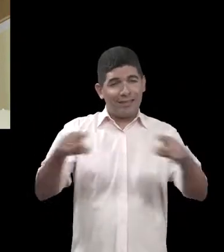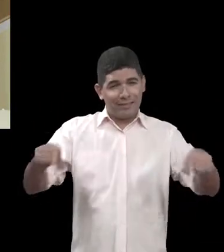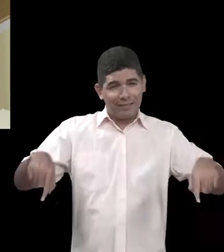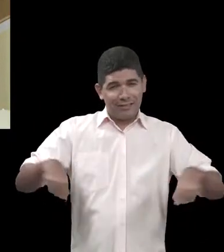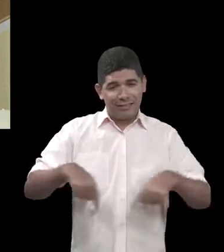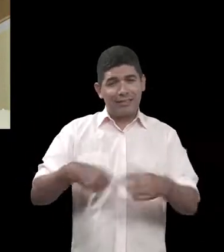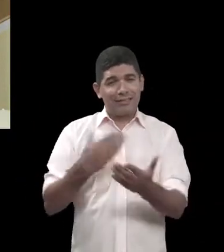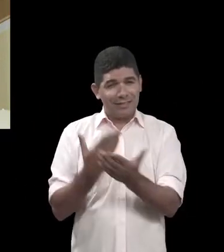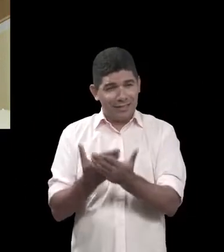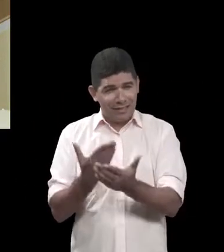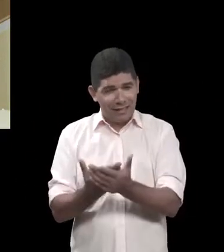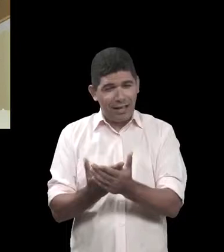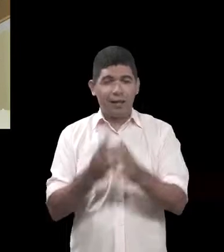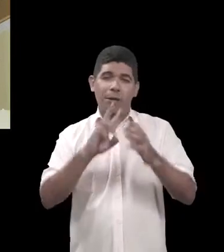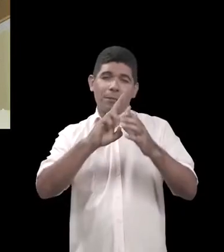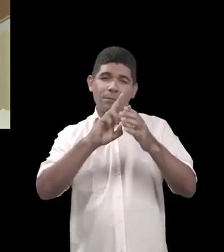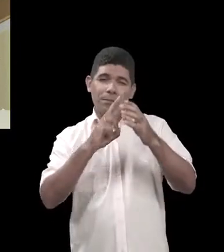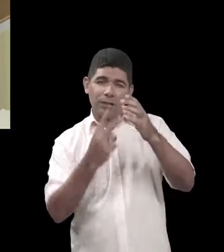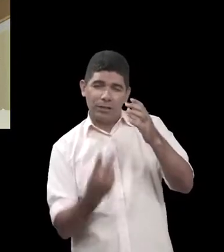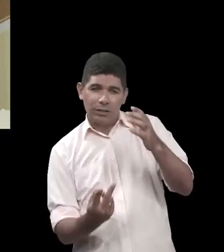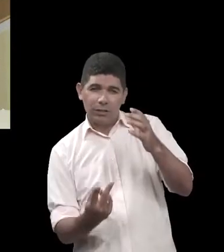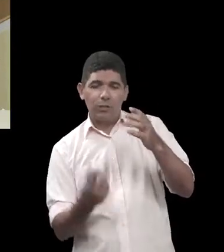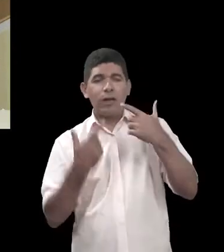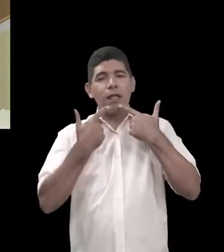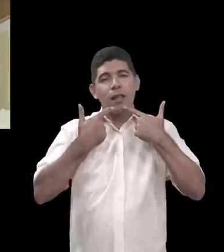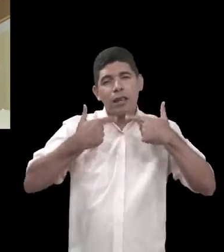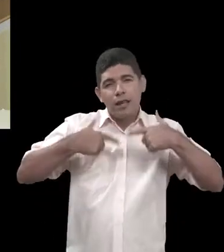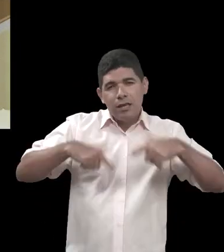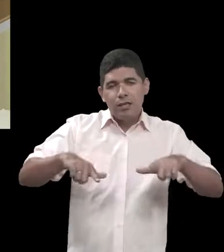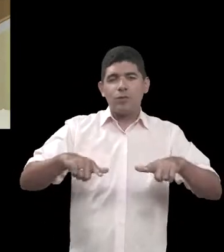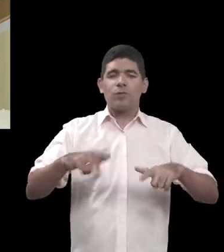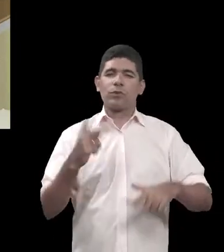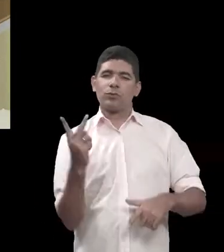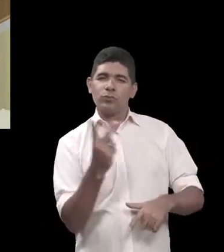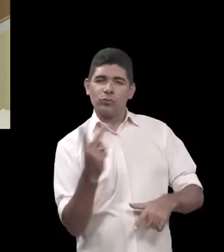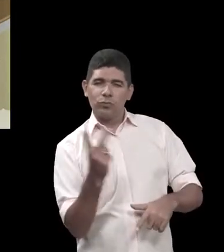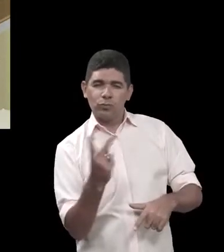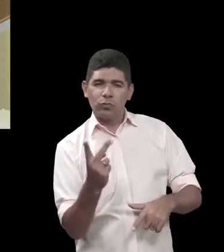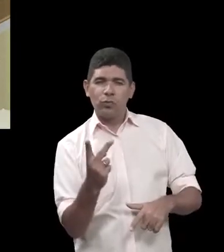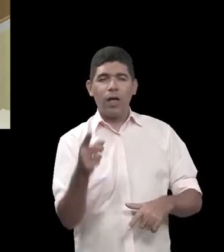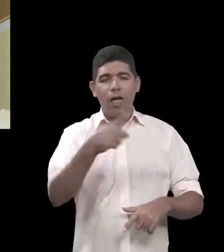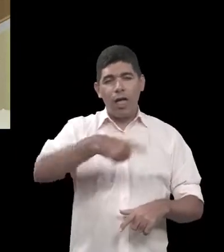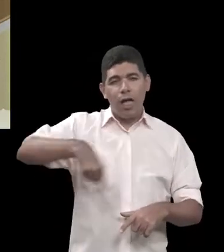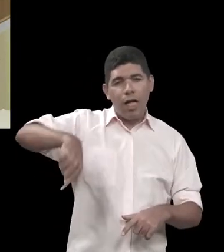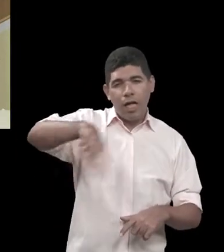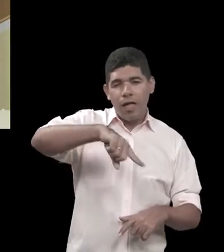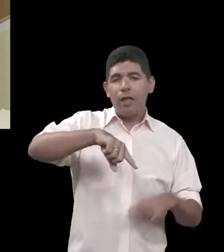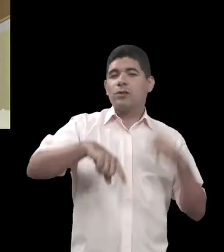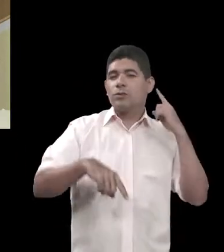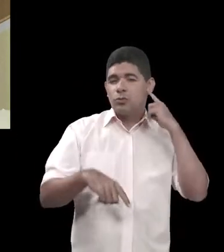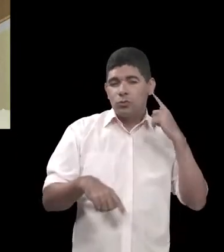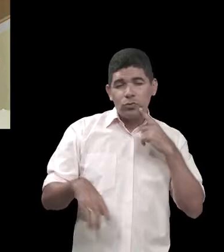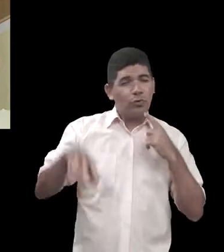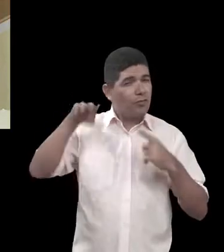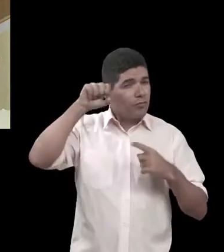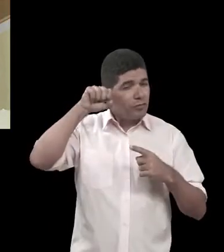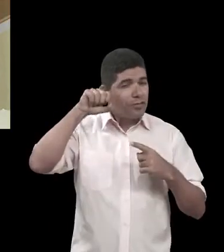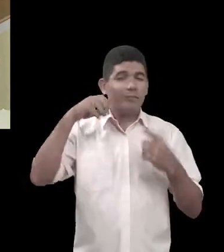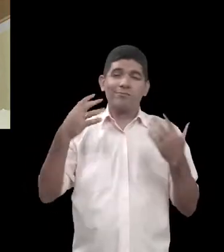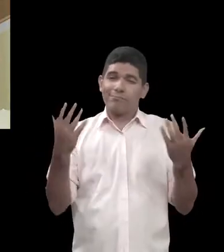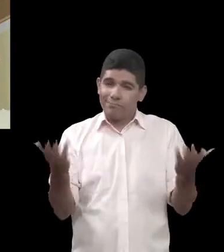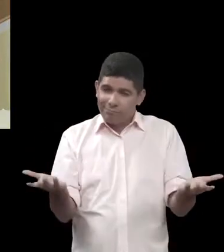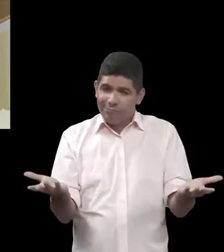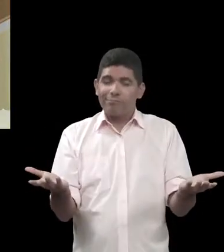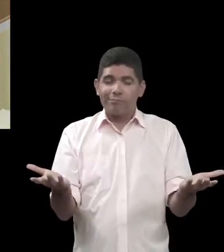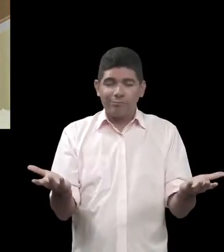um curso bilíngue, né? É bilíngue. E os sujeitos do curso são bilíngues também, porque são surdos e ouvintes. Então, a